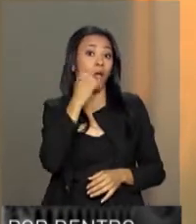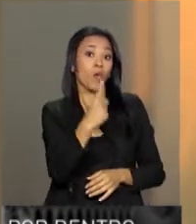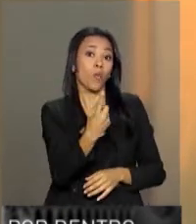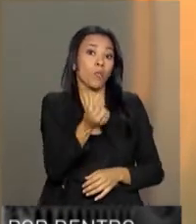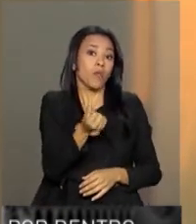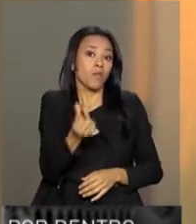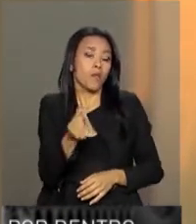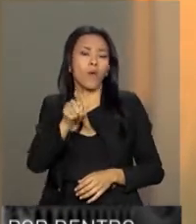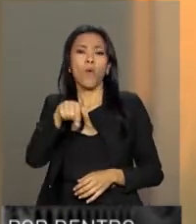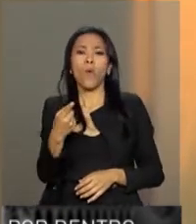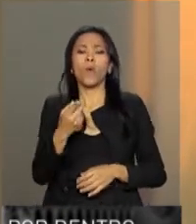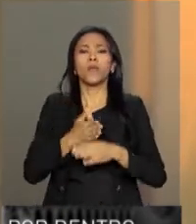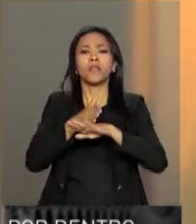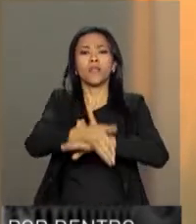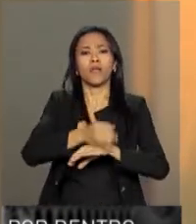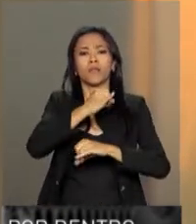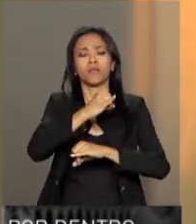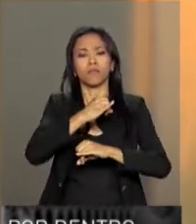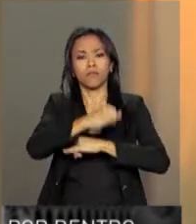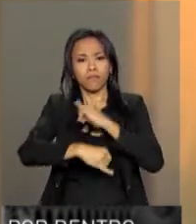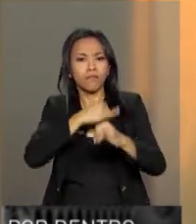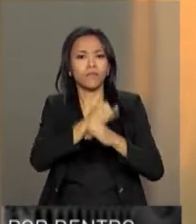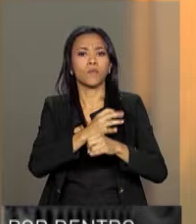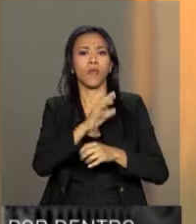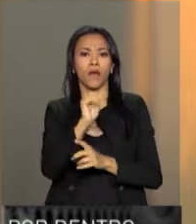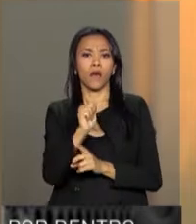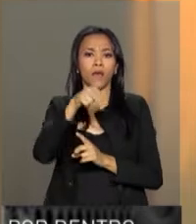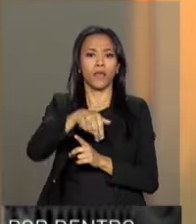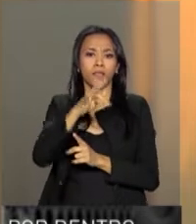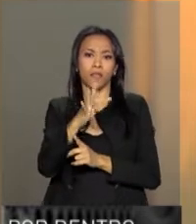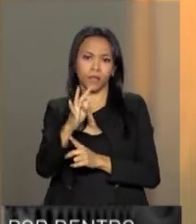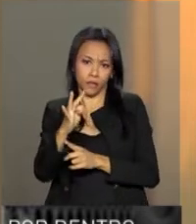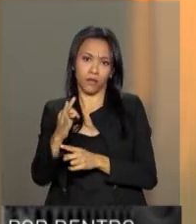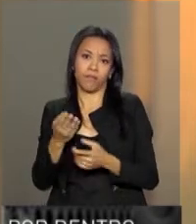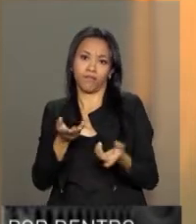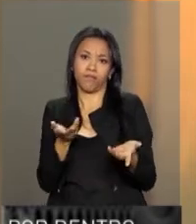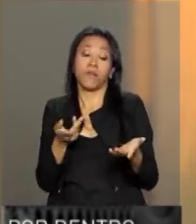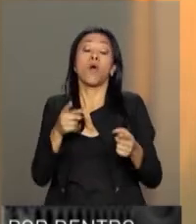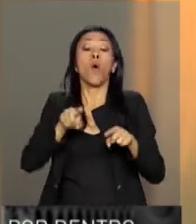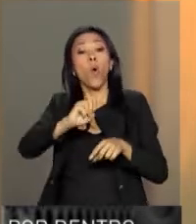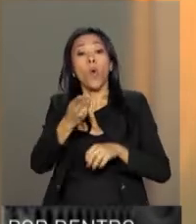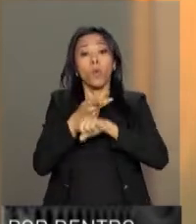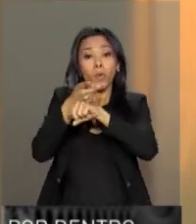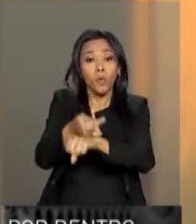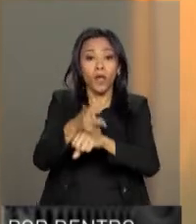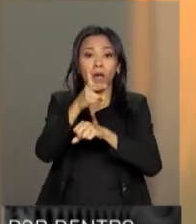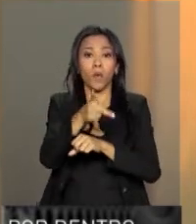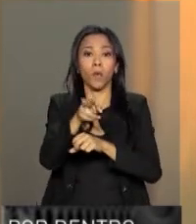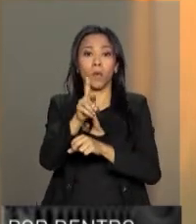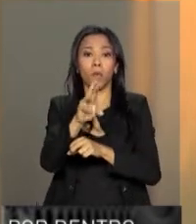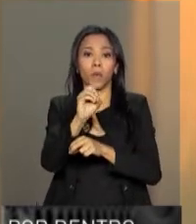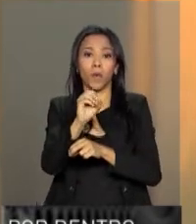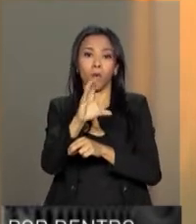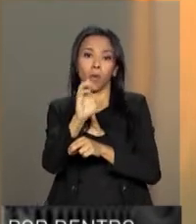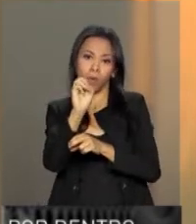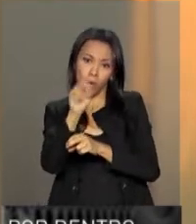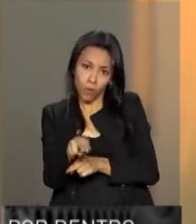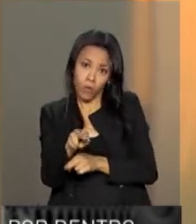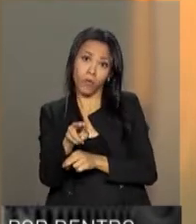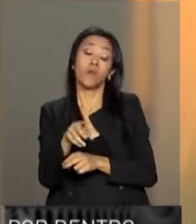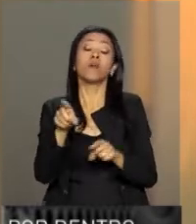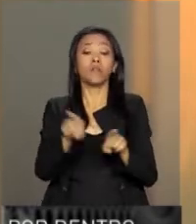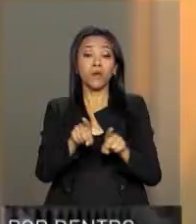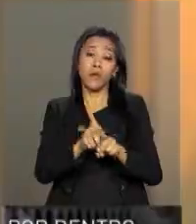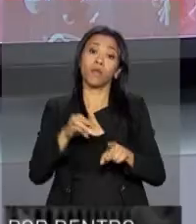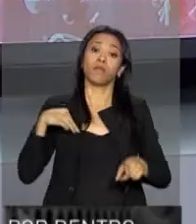ou no site da antt registrada uma ocorrência pode procurar o procon que o defesa do consumidor e também o